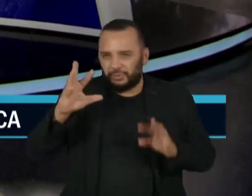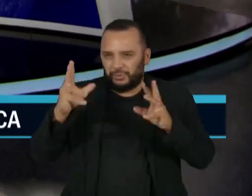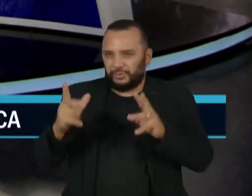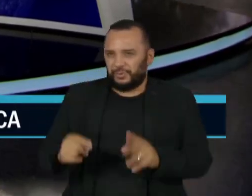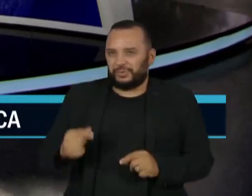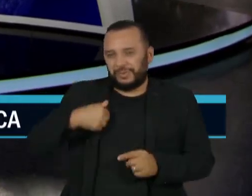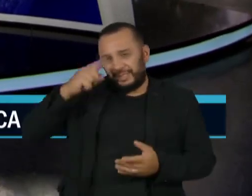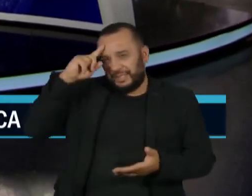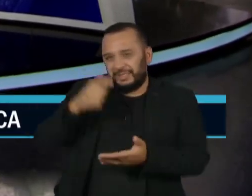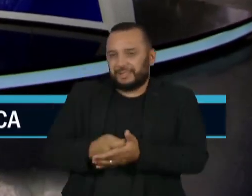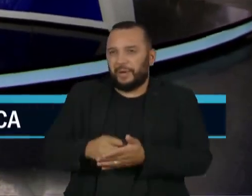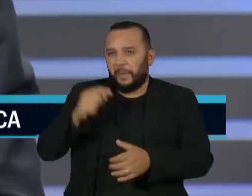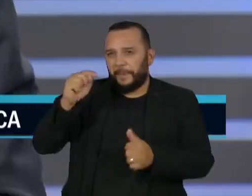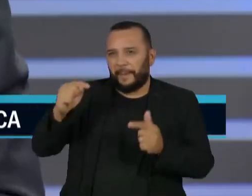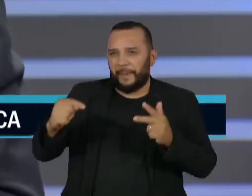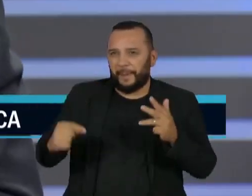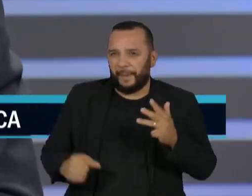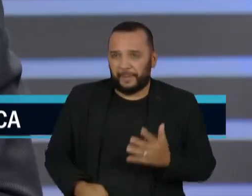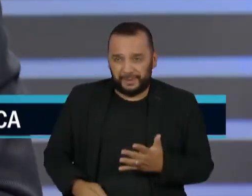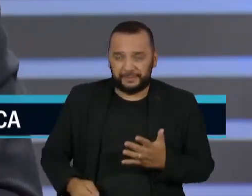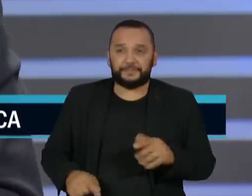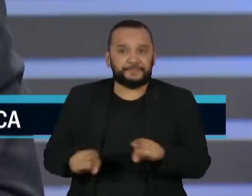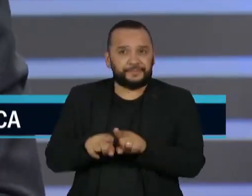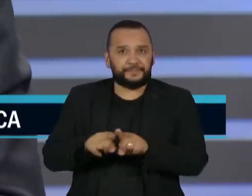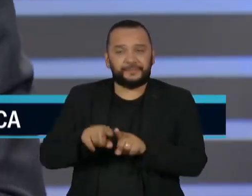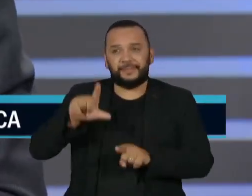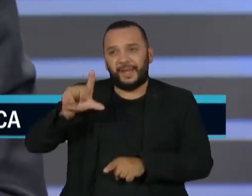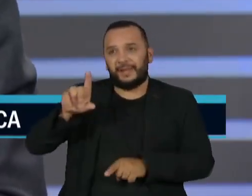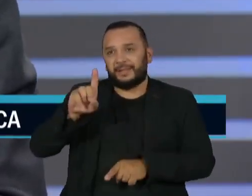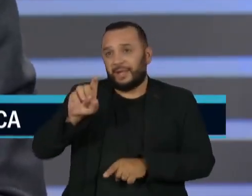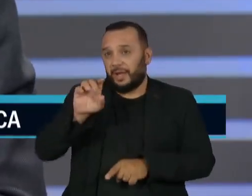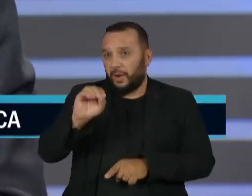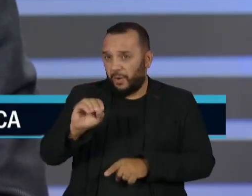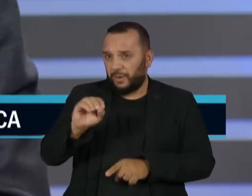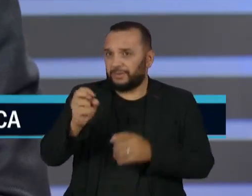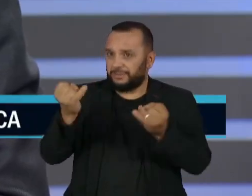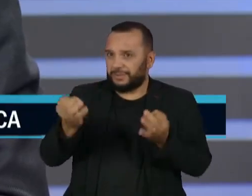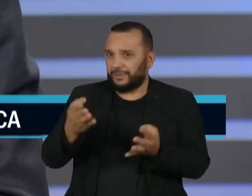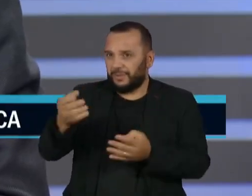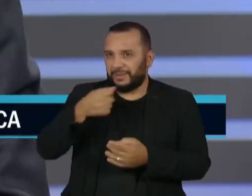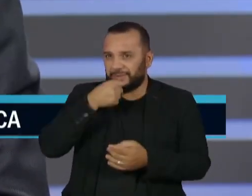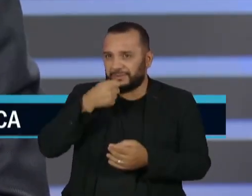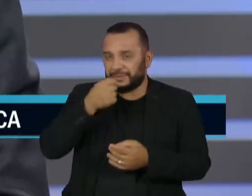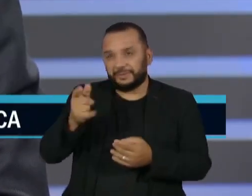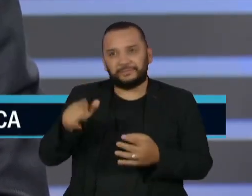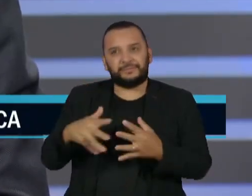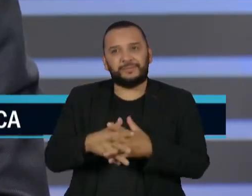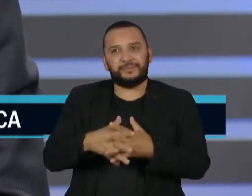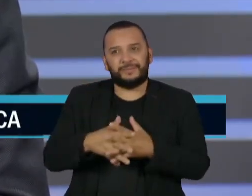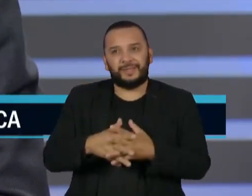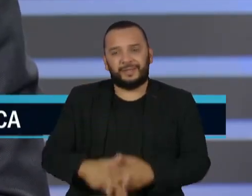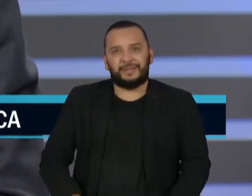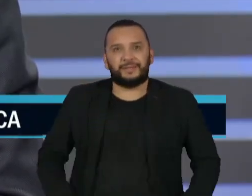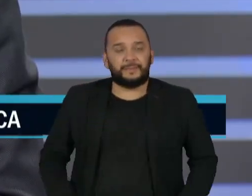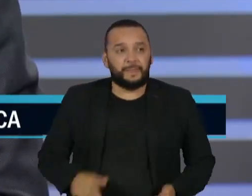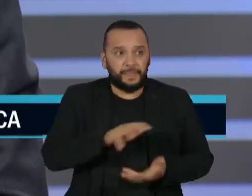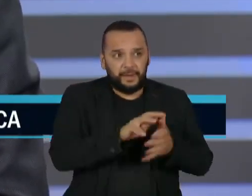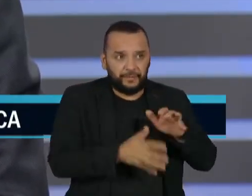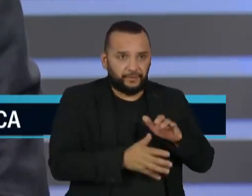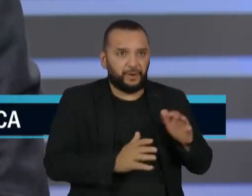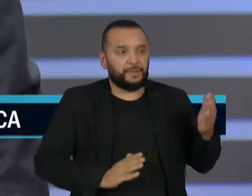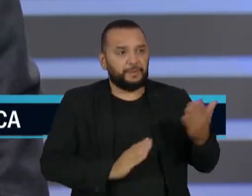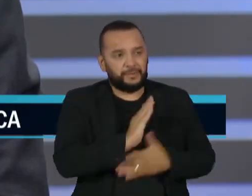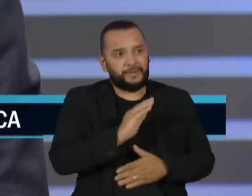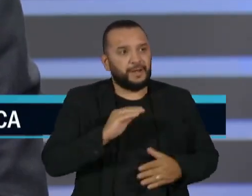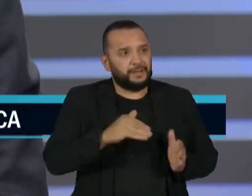ser tomado de decisão, mais LDO, como falou aí um dos entrevistados, vai ser complicadíssimo. A reforma tributária pode sair até o dia 23? Não,